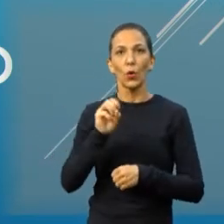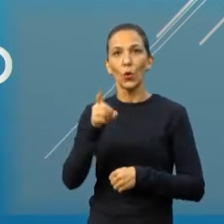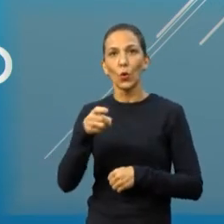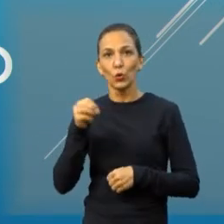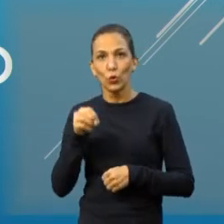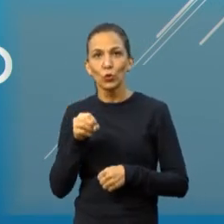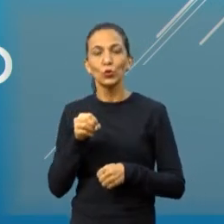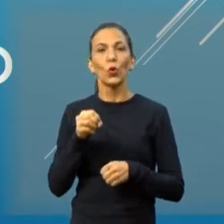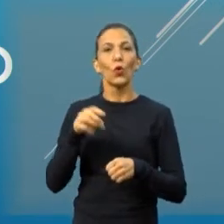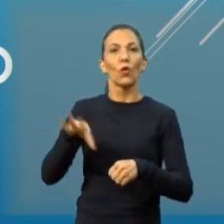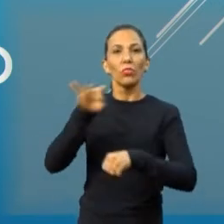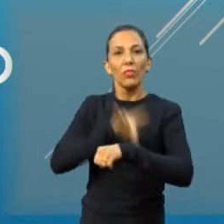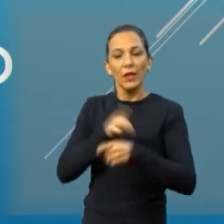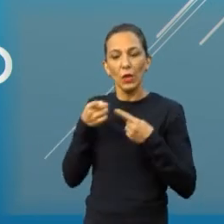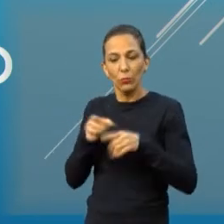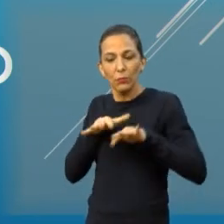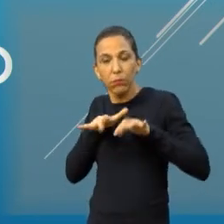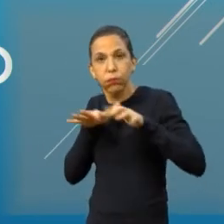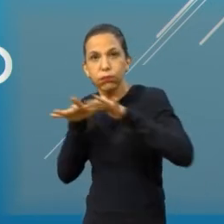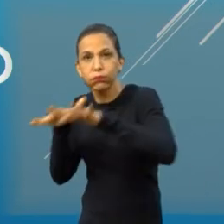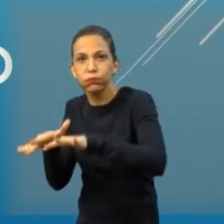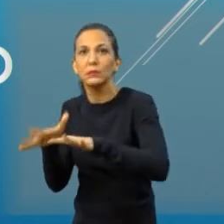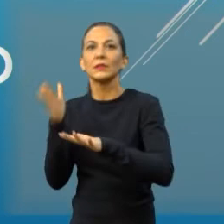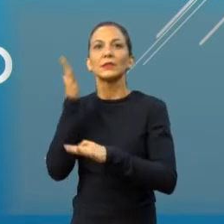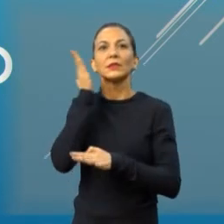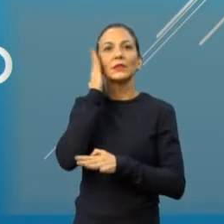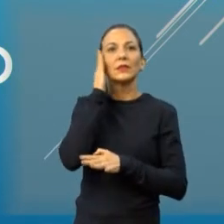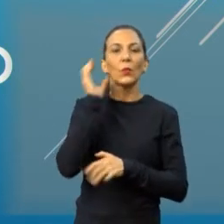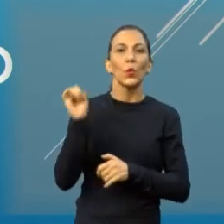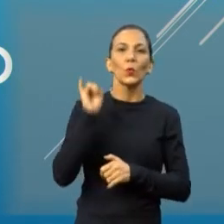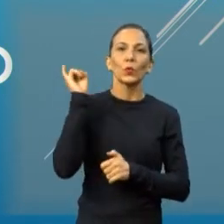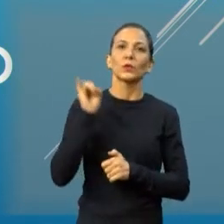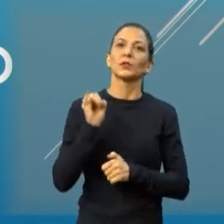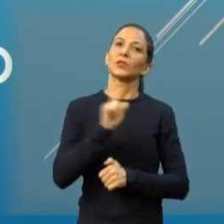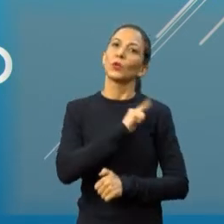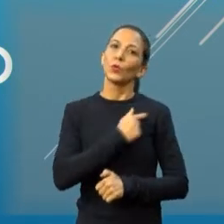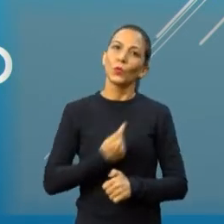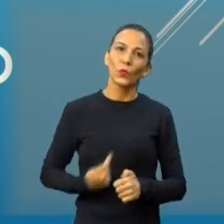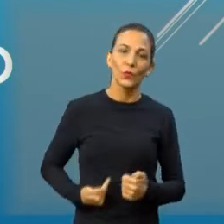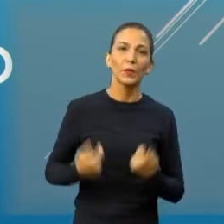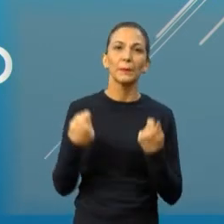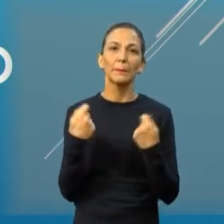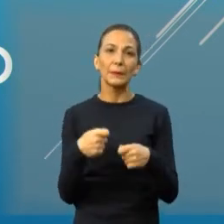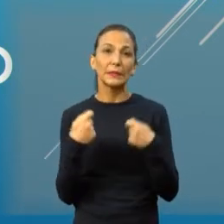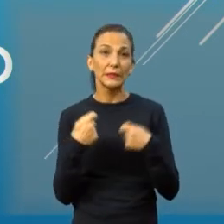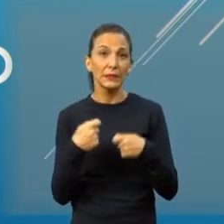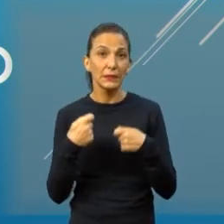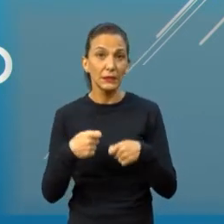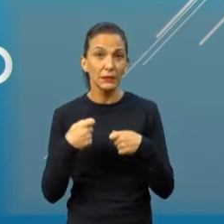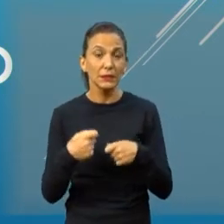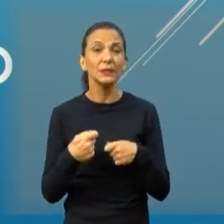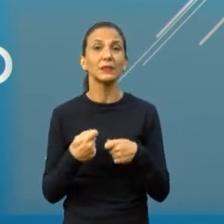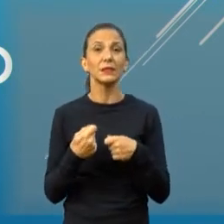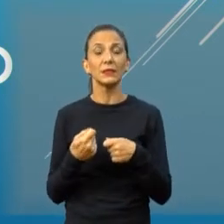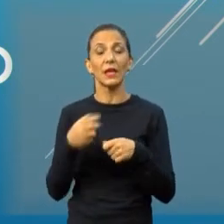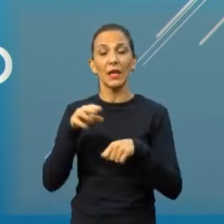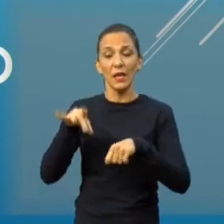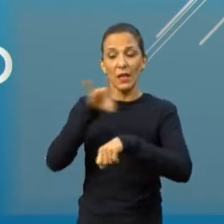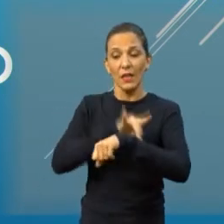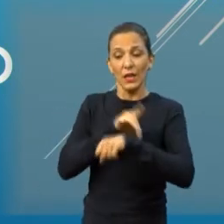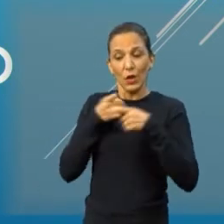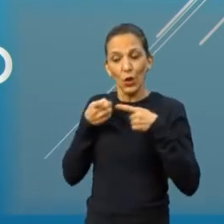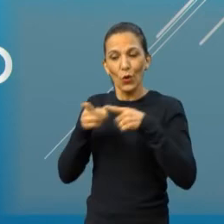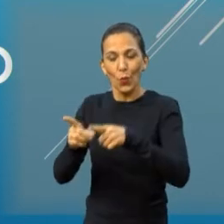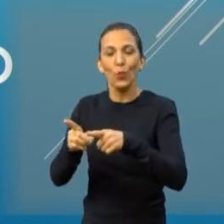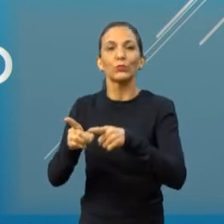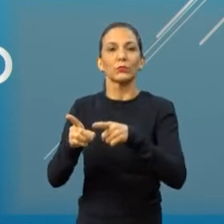mutirão da dengue Todos nós sabemos o que estamos passando e é de grande importância que o governo vem fazendo e bater o crescimento da de